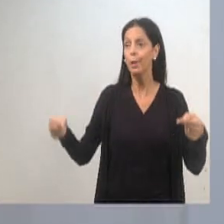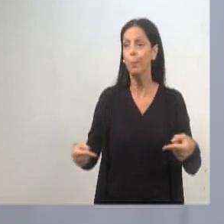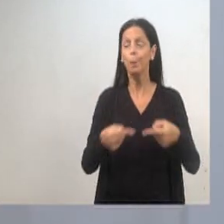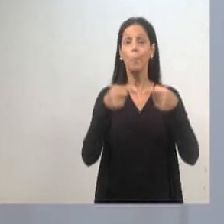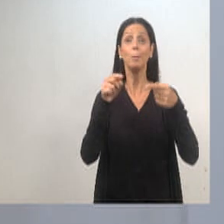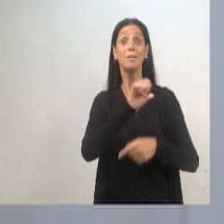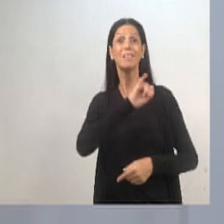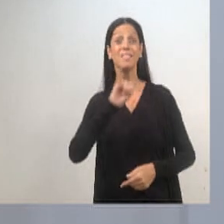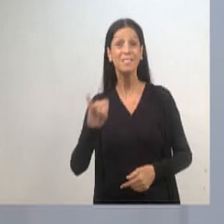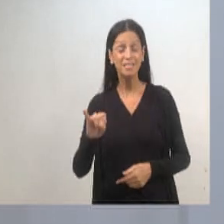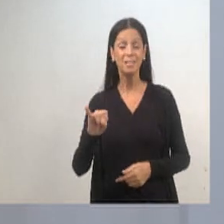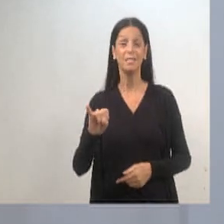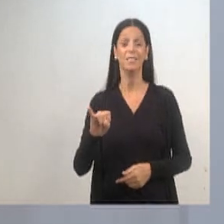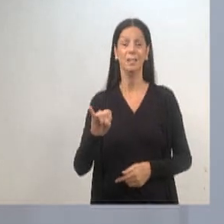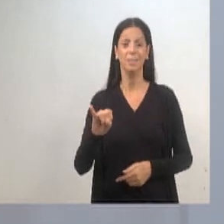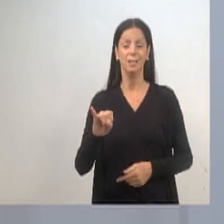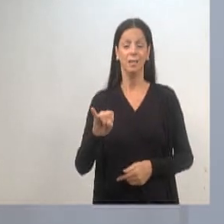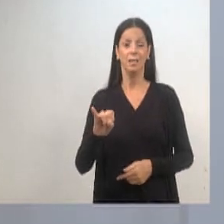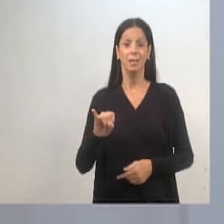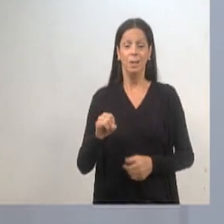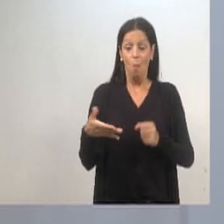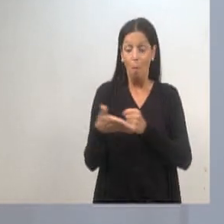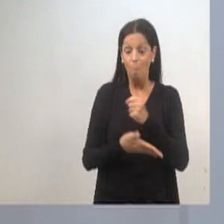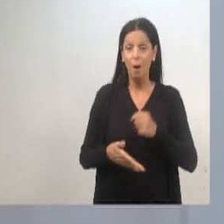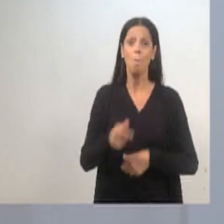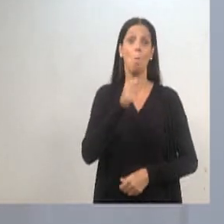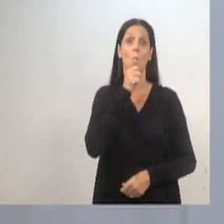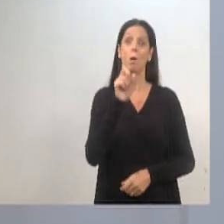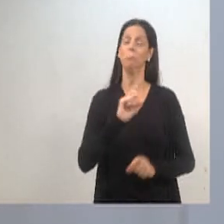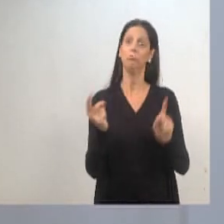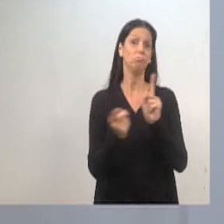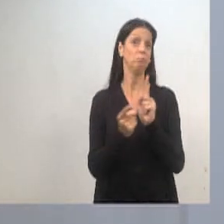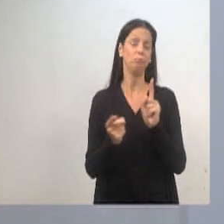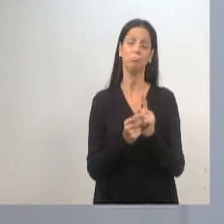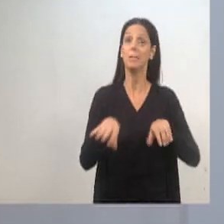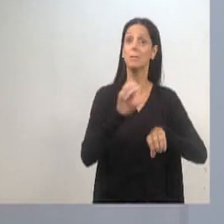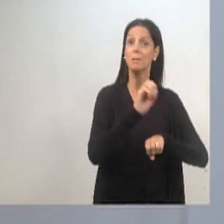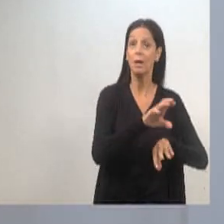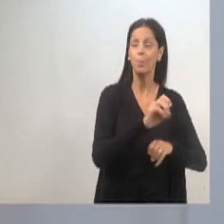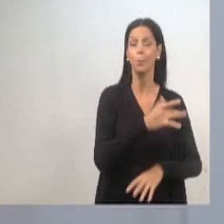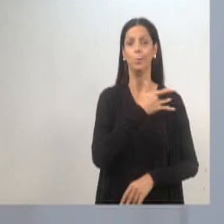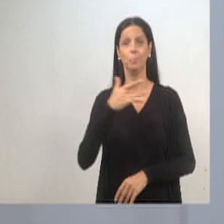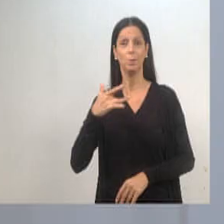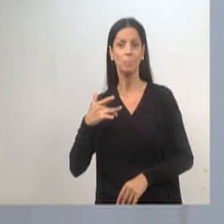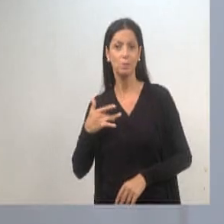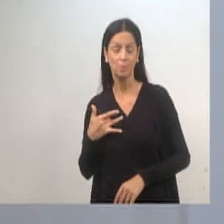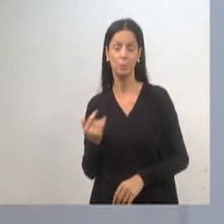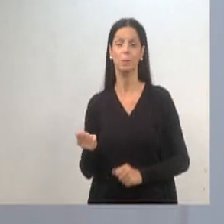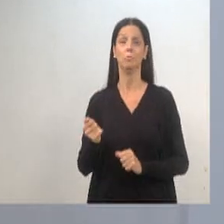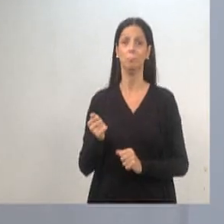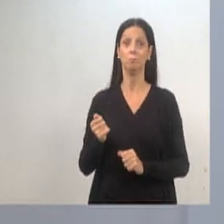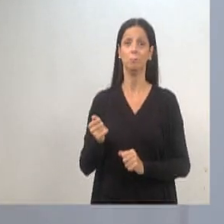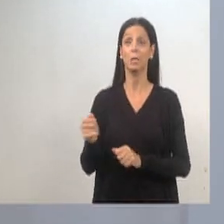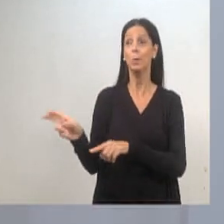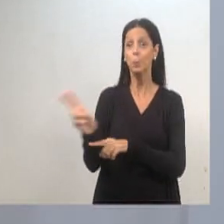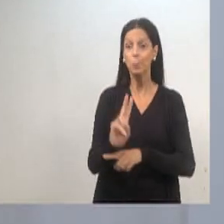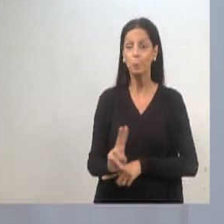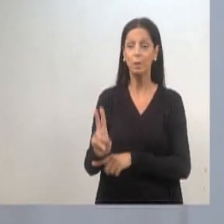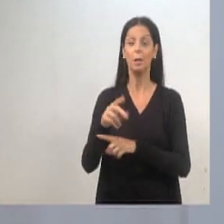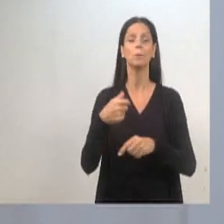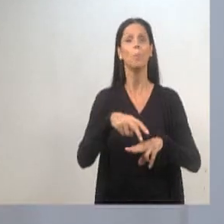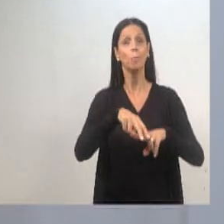tem o básico não sendo atendido. Saúde, educação, segurança, zeladoria. Por isso que a gente precisa ter responsabilidade com o